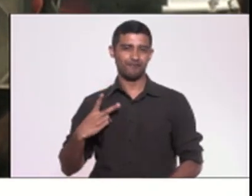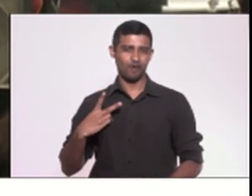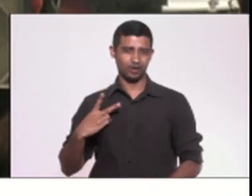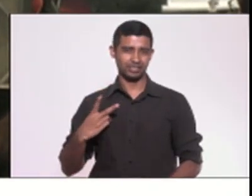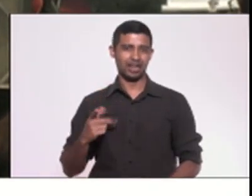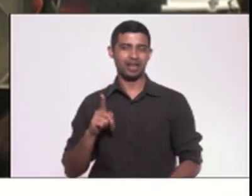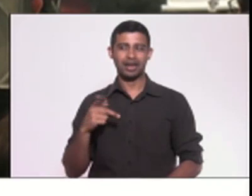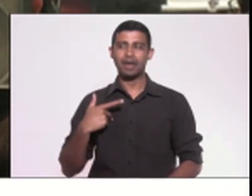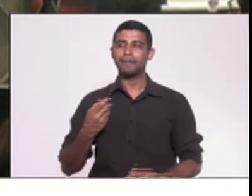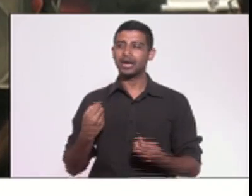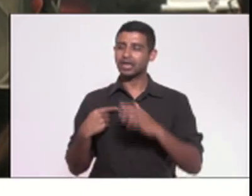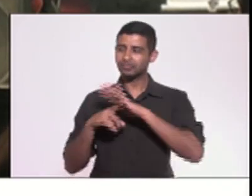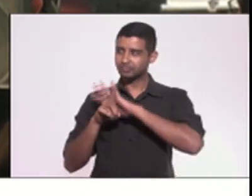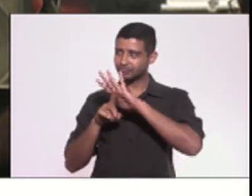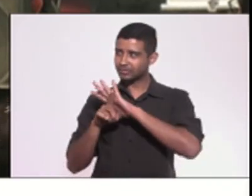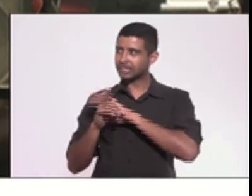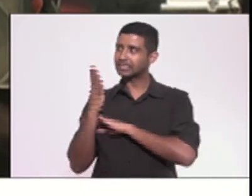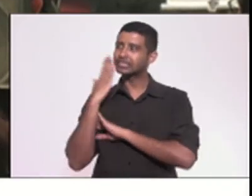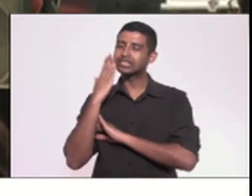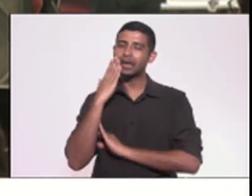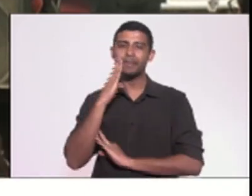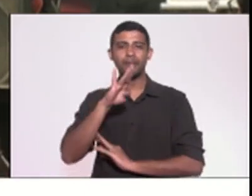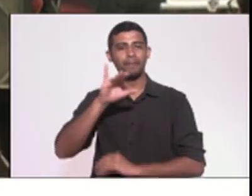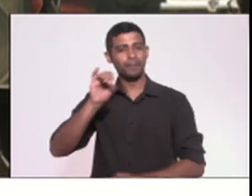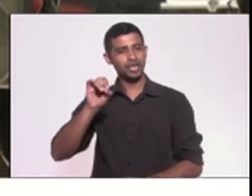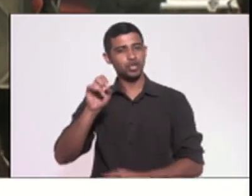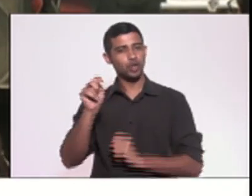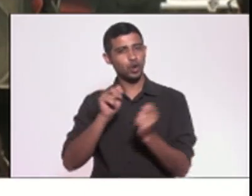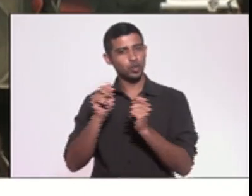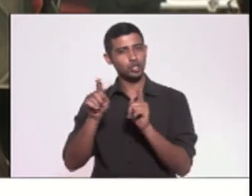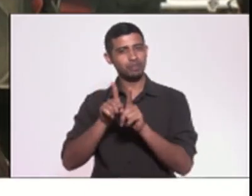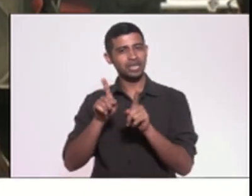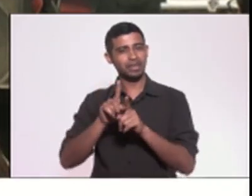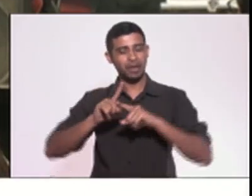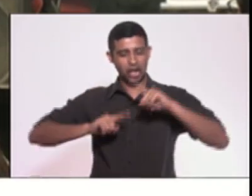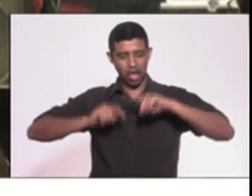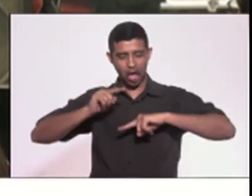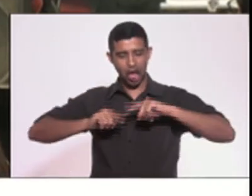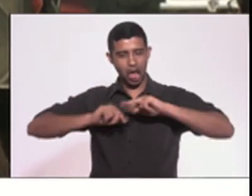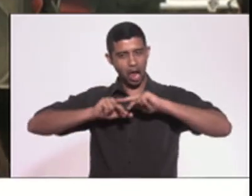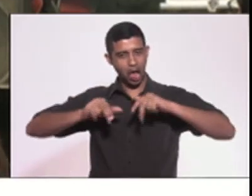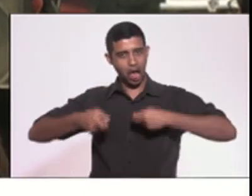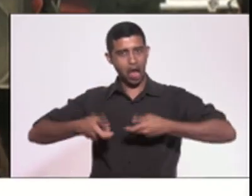fomentação de pesquisas para bioeconomia e geração de resíduos.